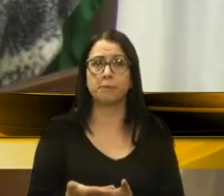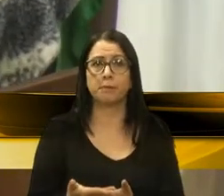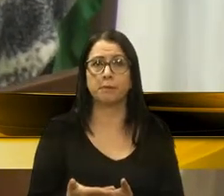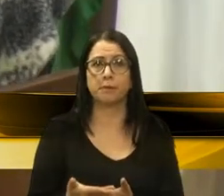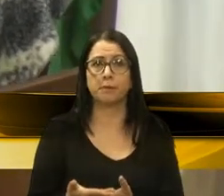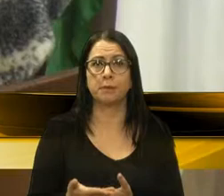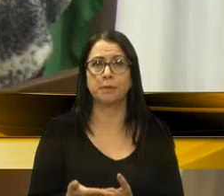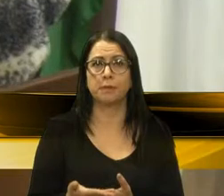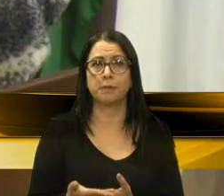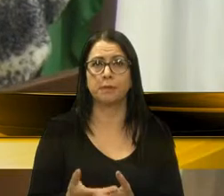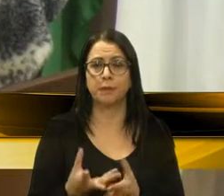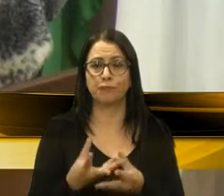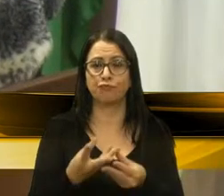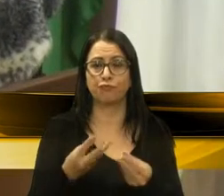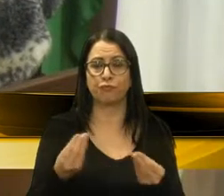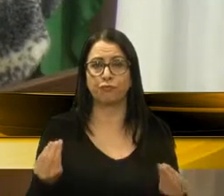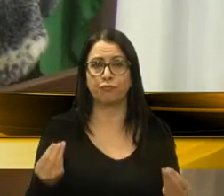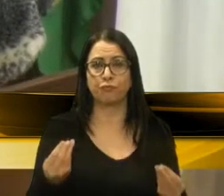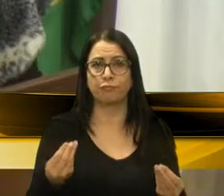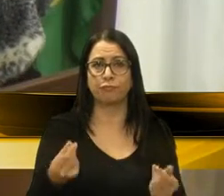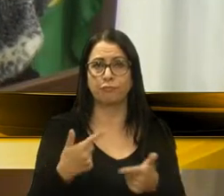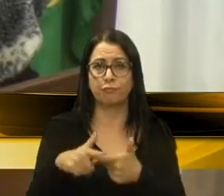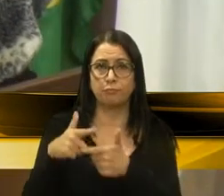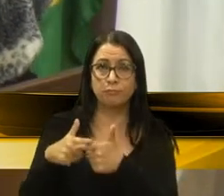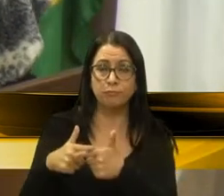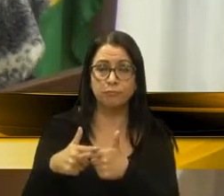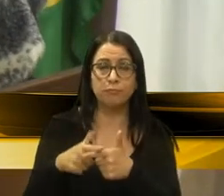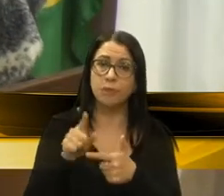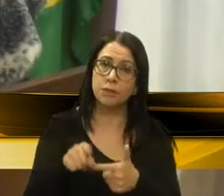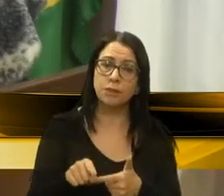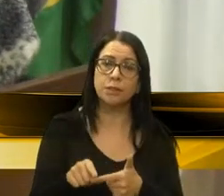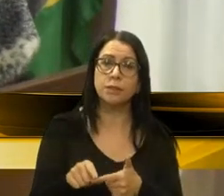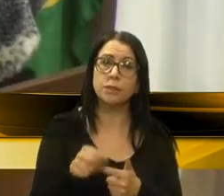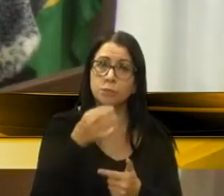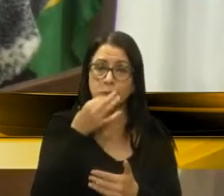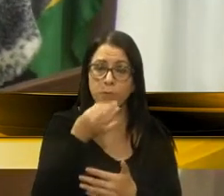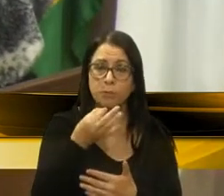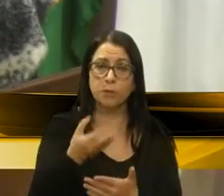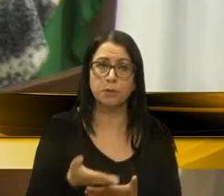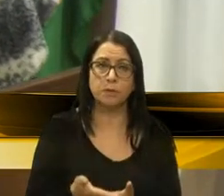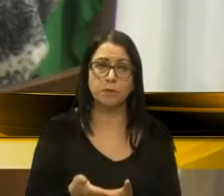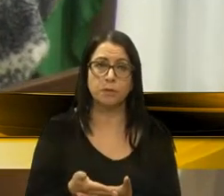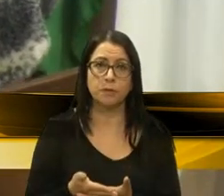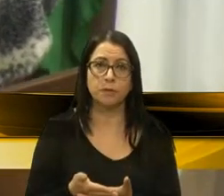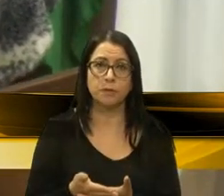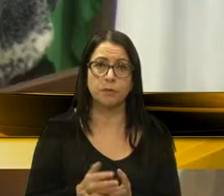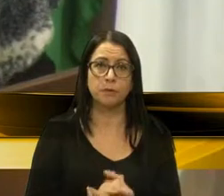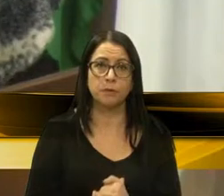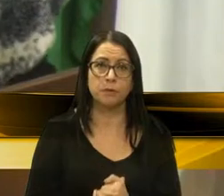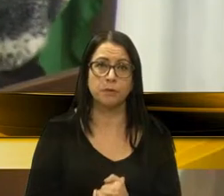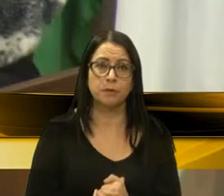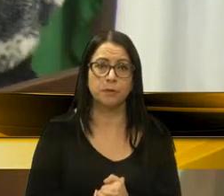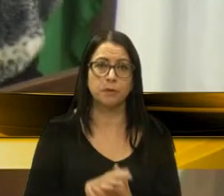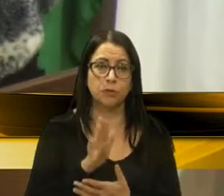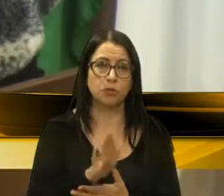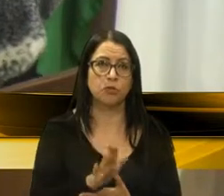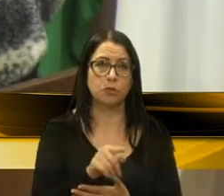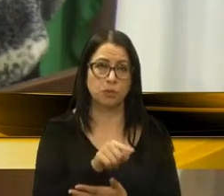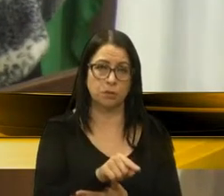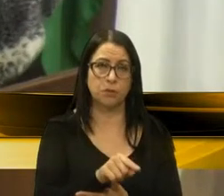elas vão se deteriorar, né? Então, essa é uma sugestão que foi levada, já